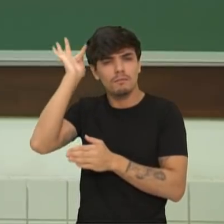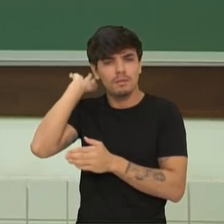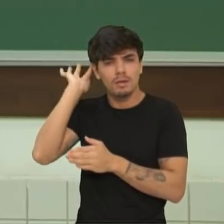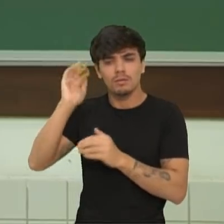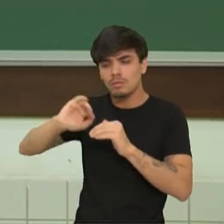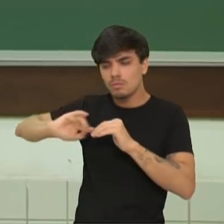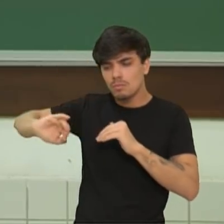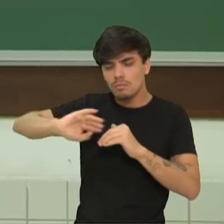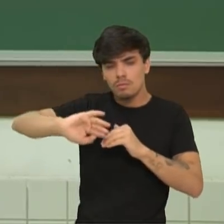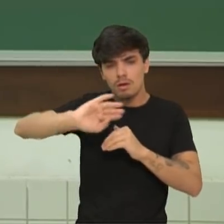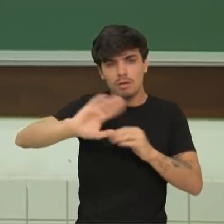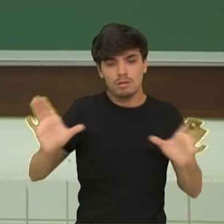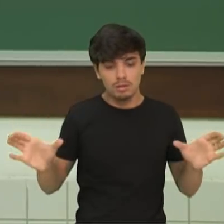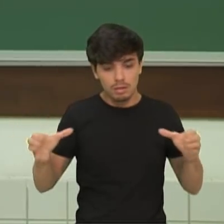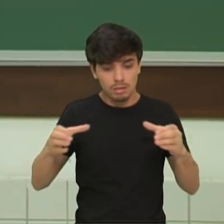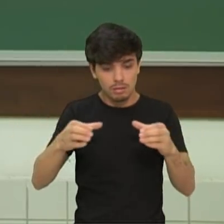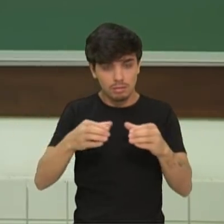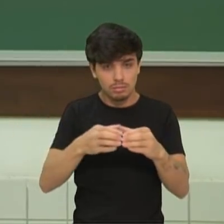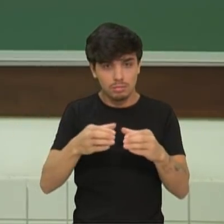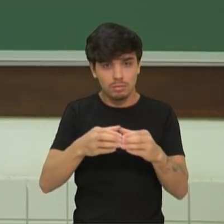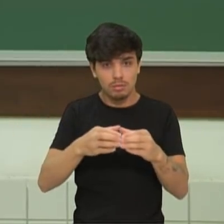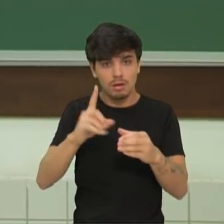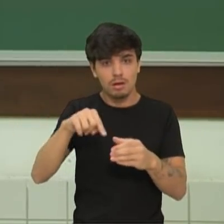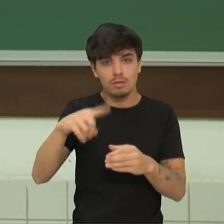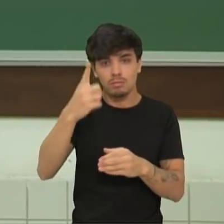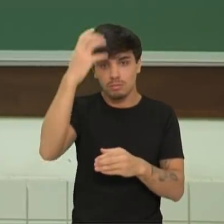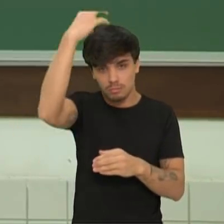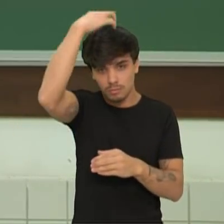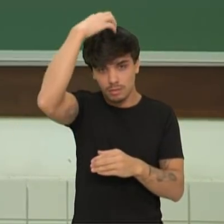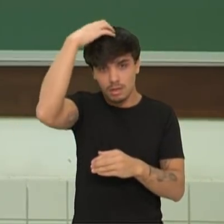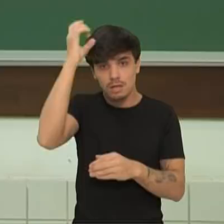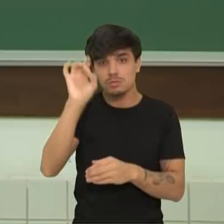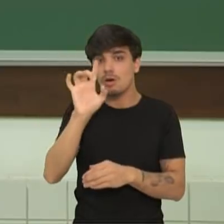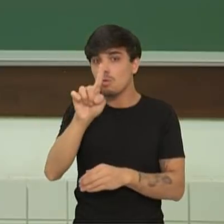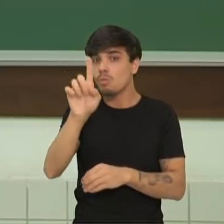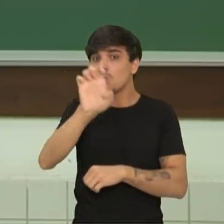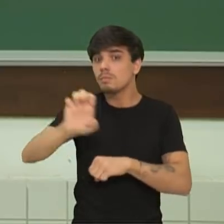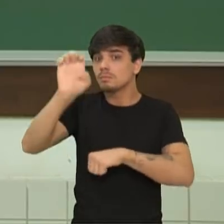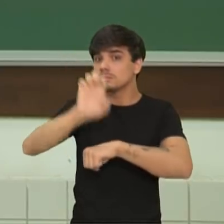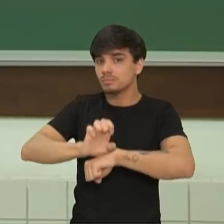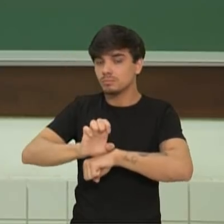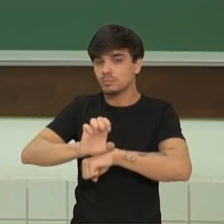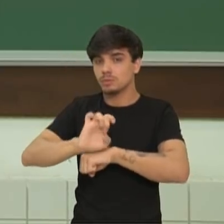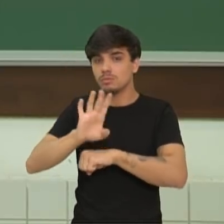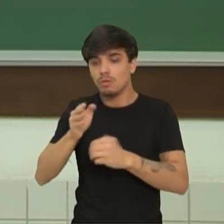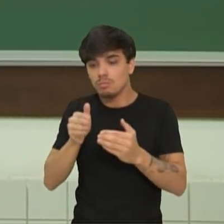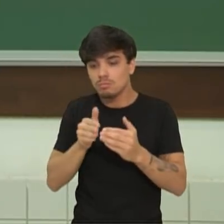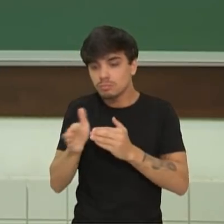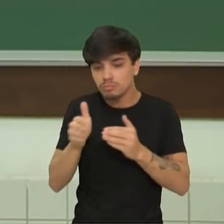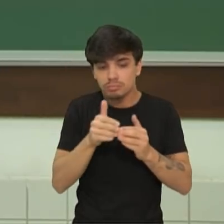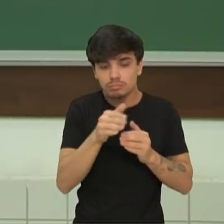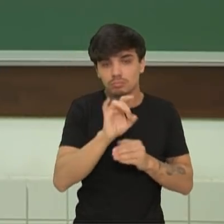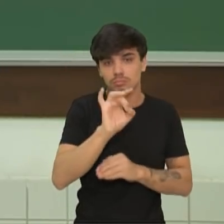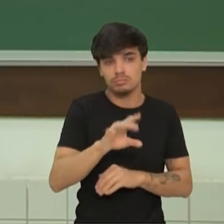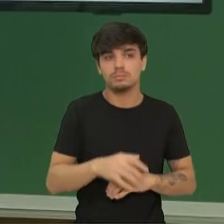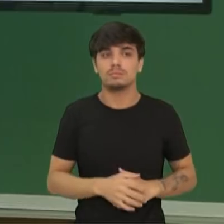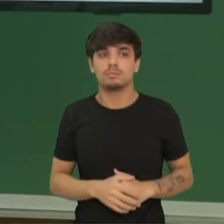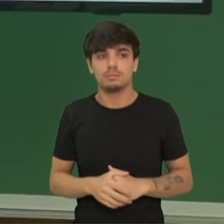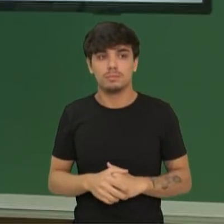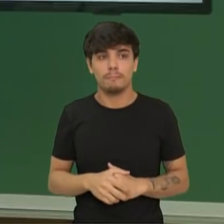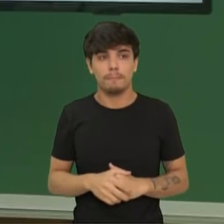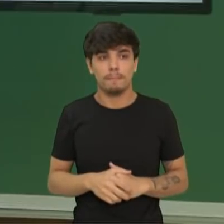tudo no rei. E o que isso significa? Se tornou um estado só, uma fronteira só. Vamos